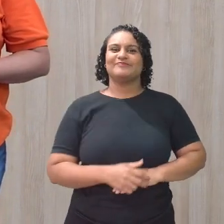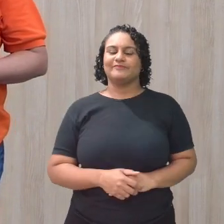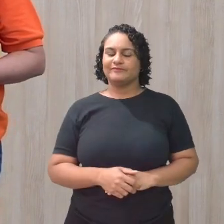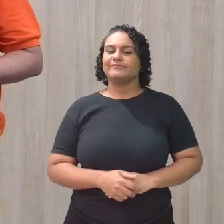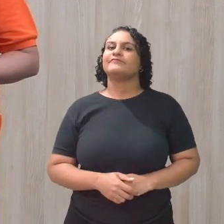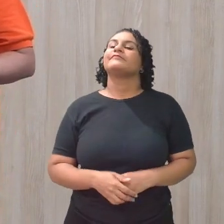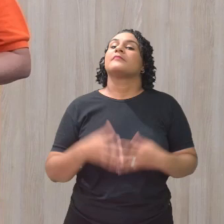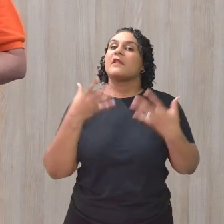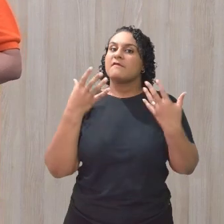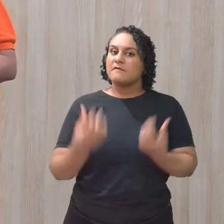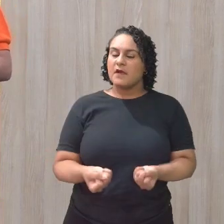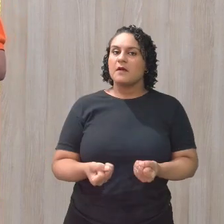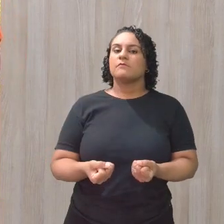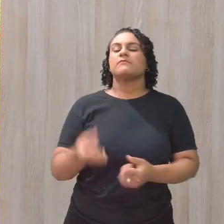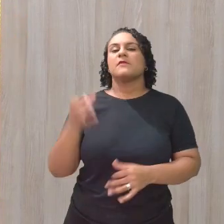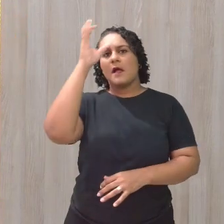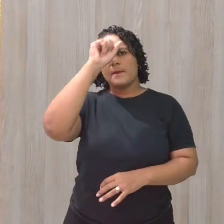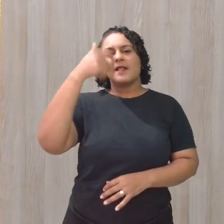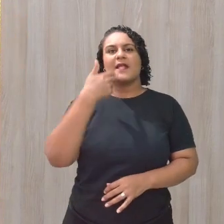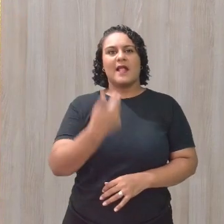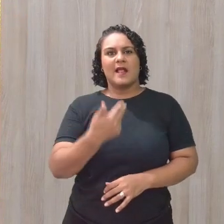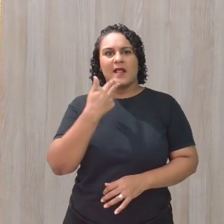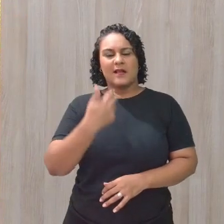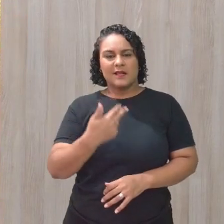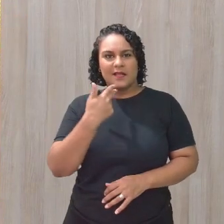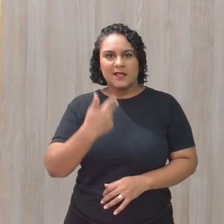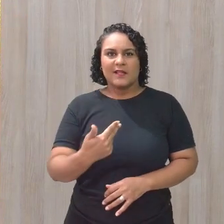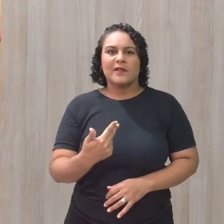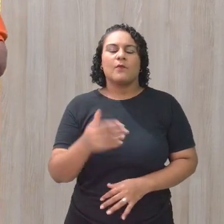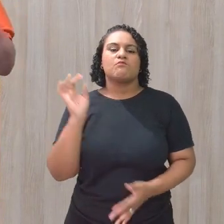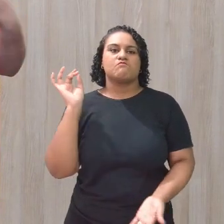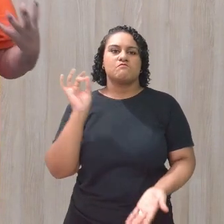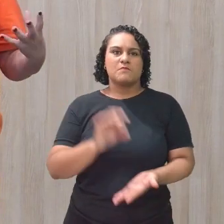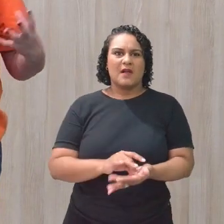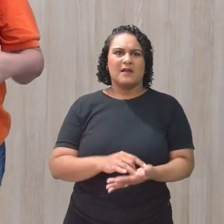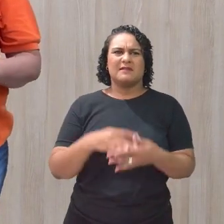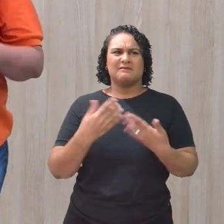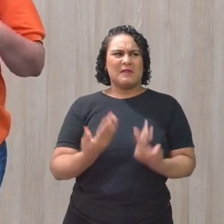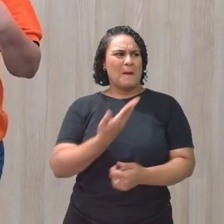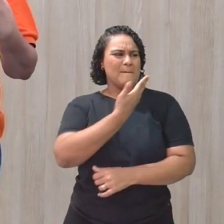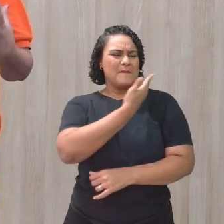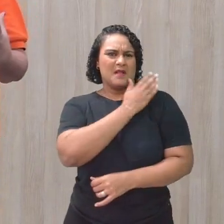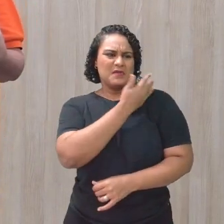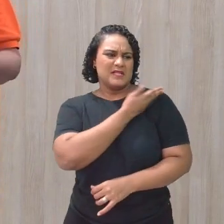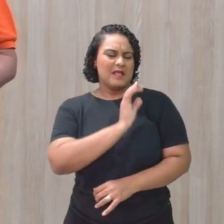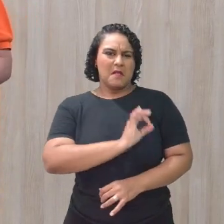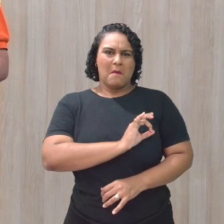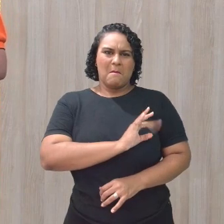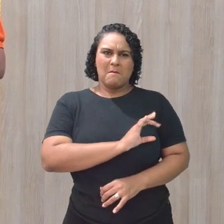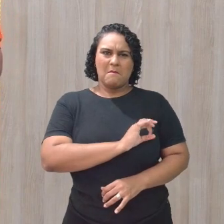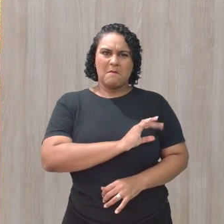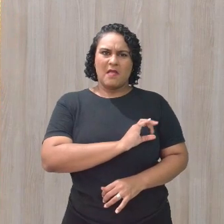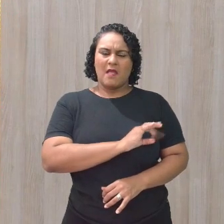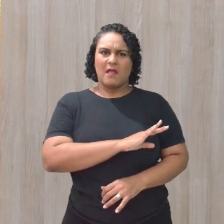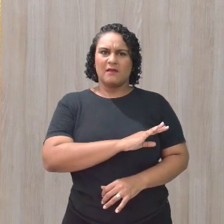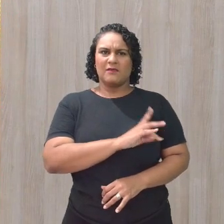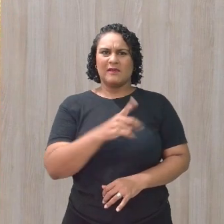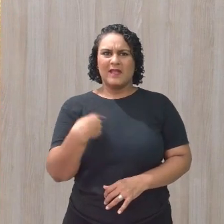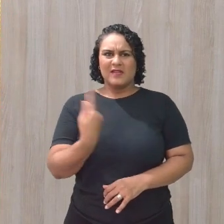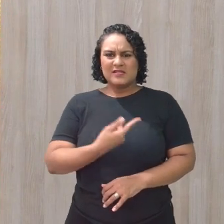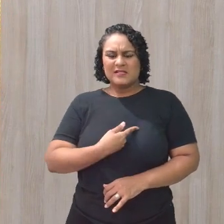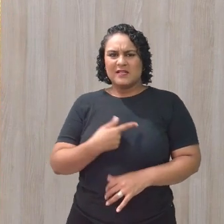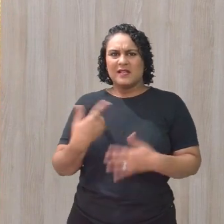Então, vamos aprender a língua, não vamos deixar que o preconceito, o medo, roube